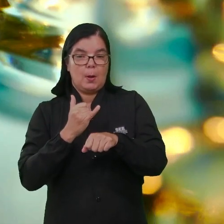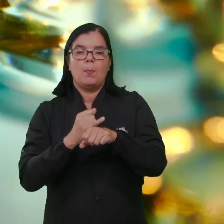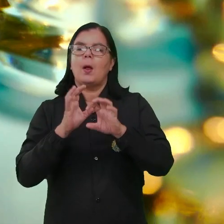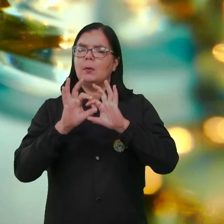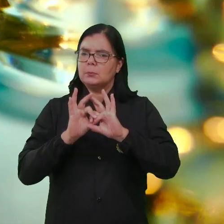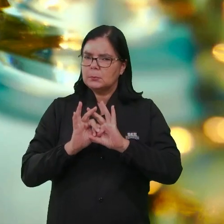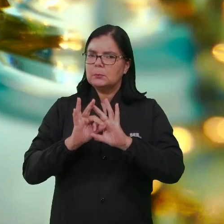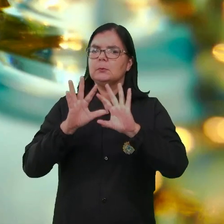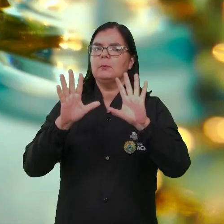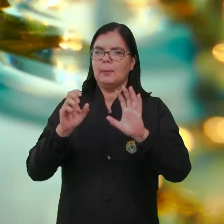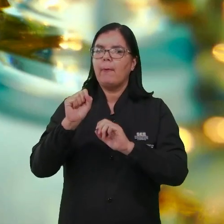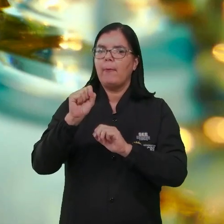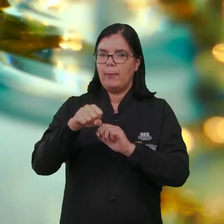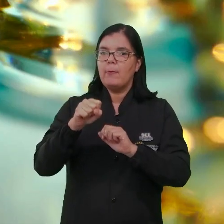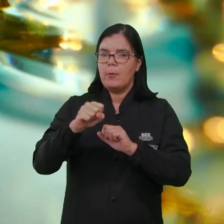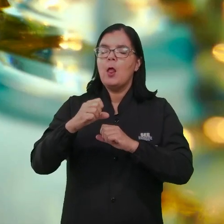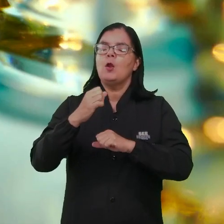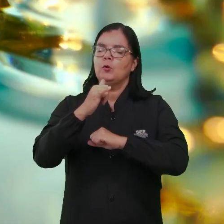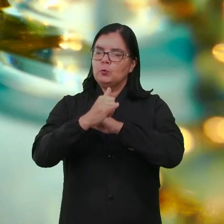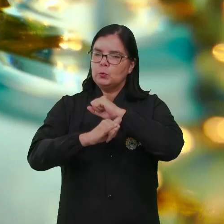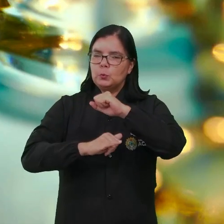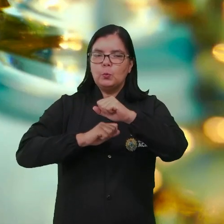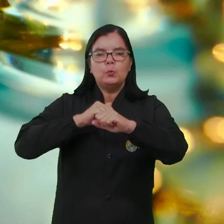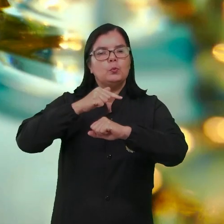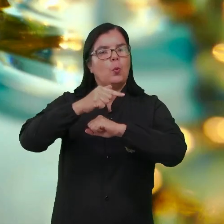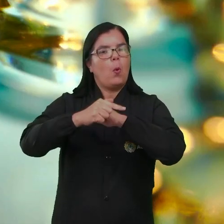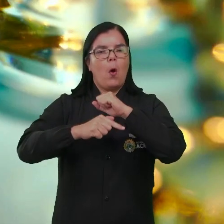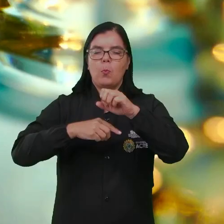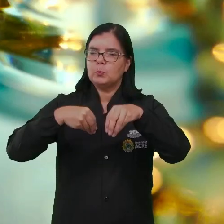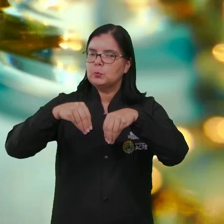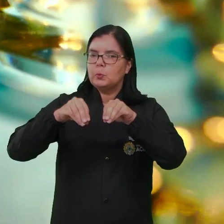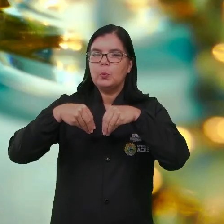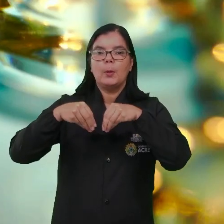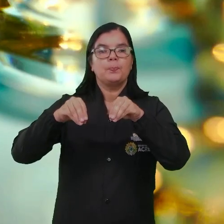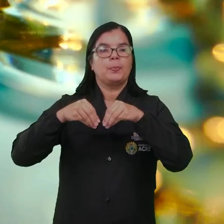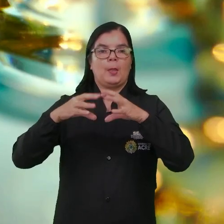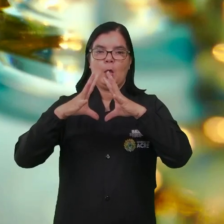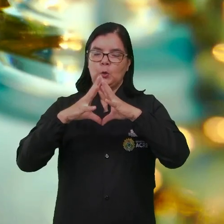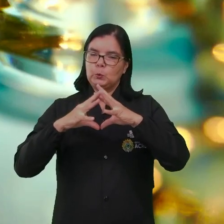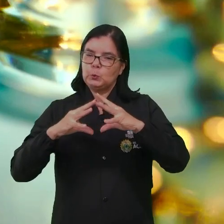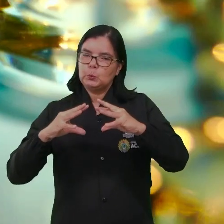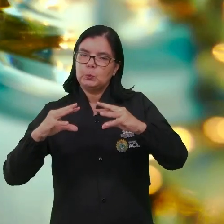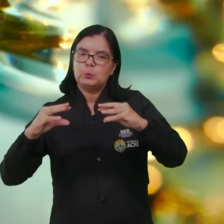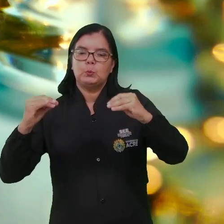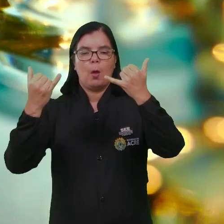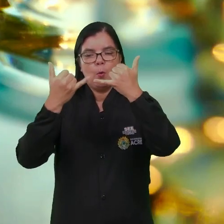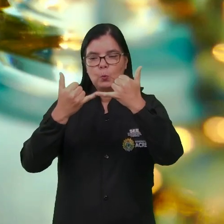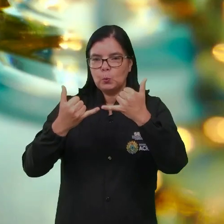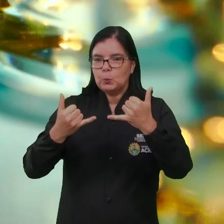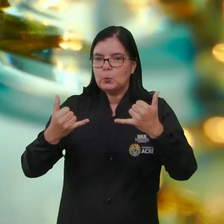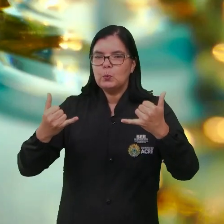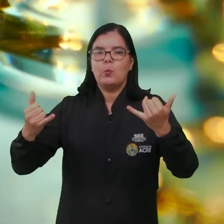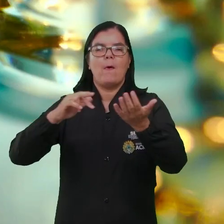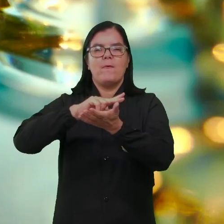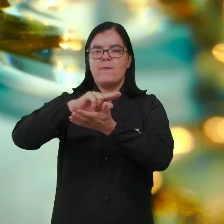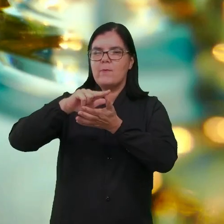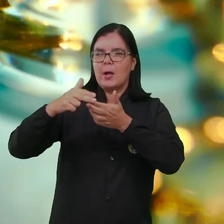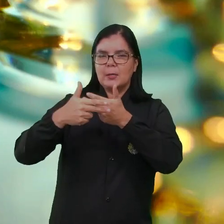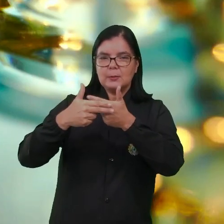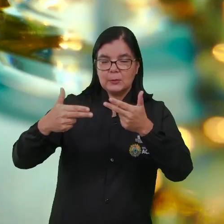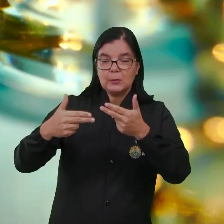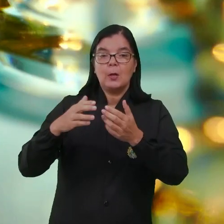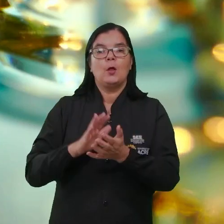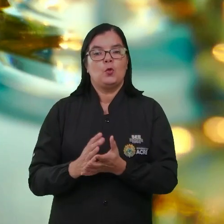enquanto ali os metais vão permitir esse deslizamento, né, a deformação plástica, né, fazer fio, fazer chapa, né? No caso